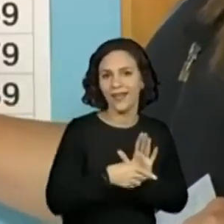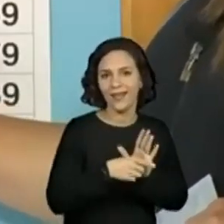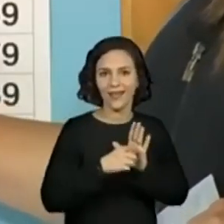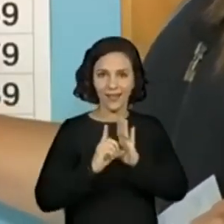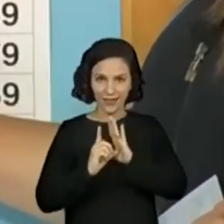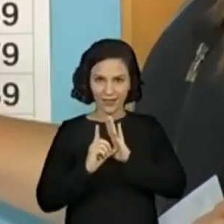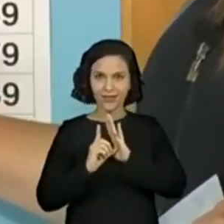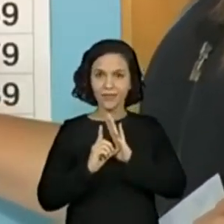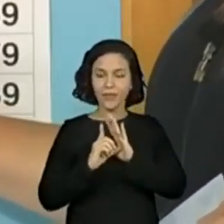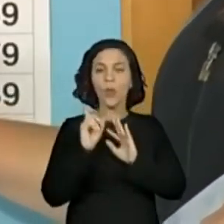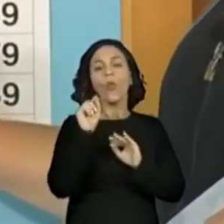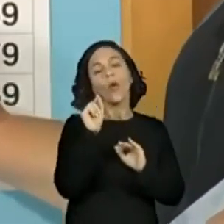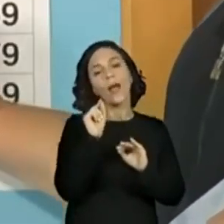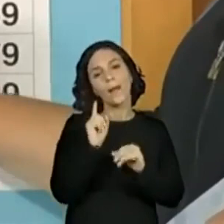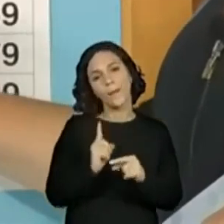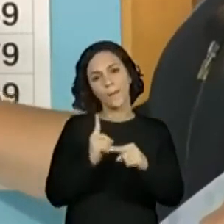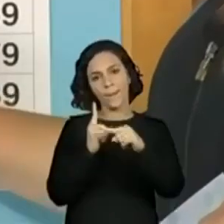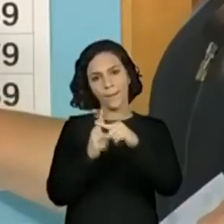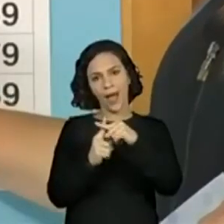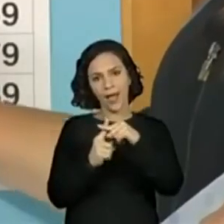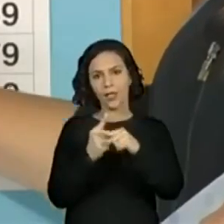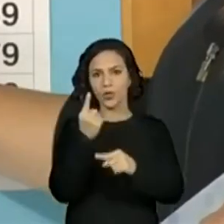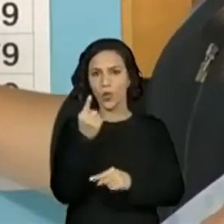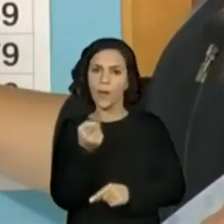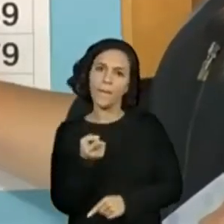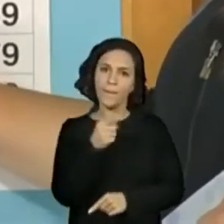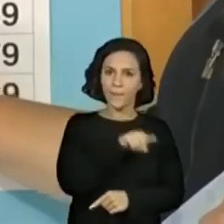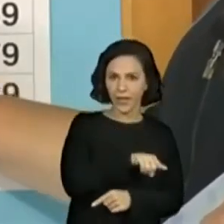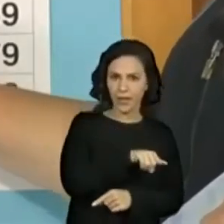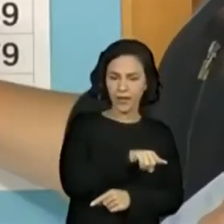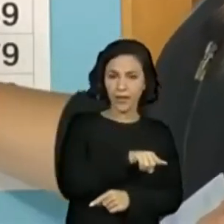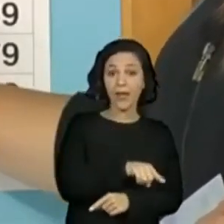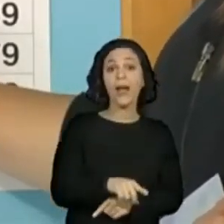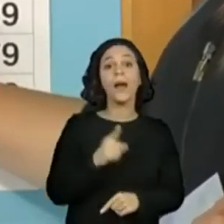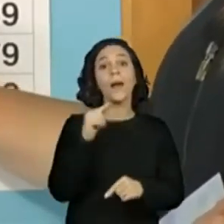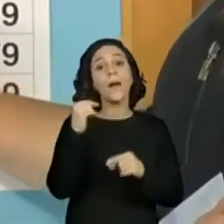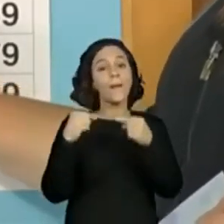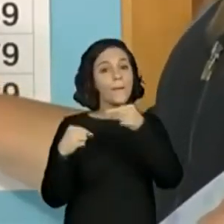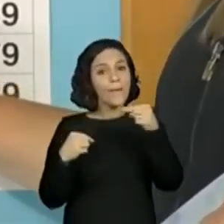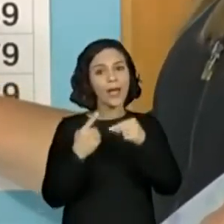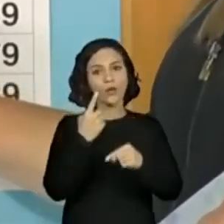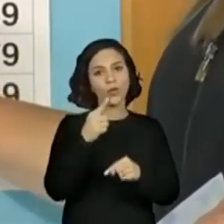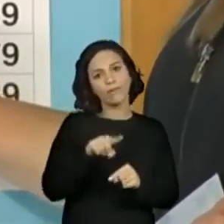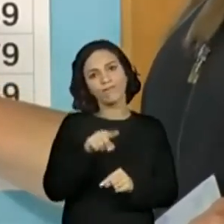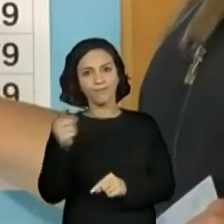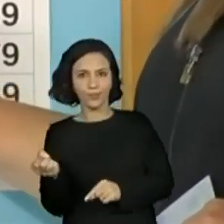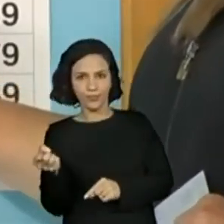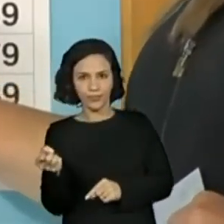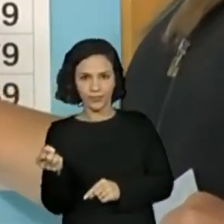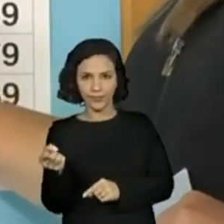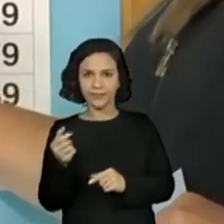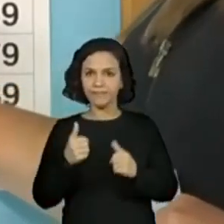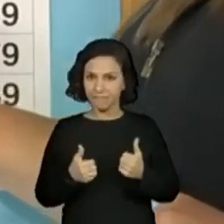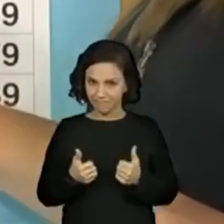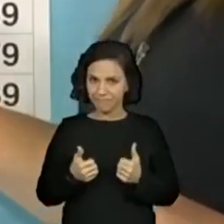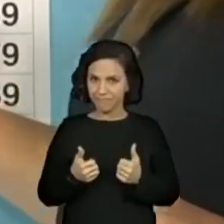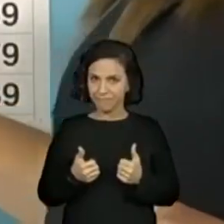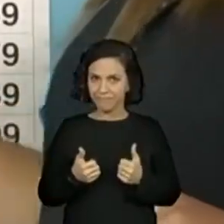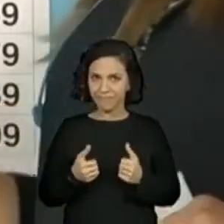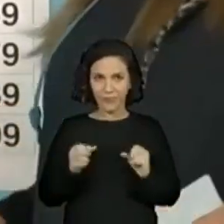54 mais 1 é igual a 55, que é o número que vem depois. Simples,